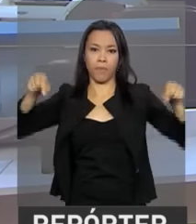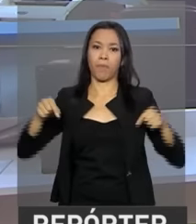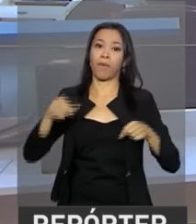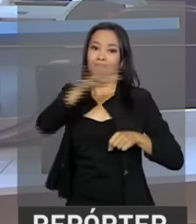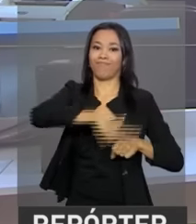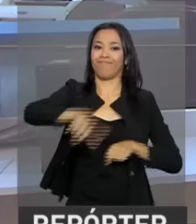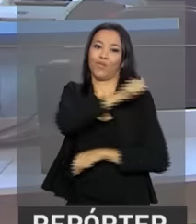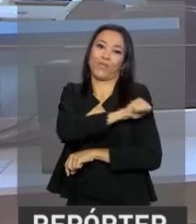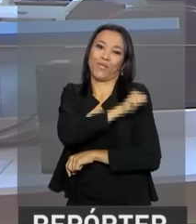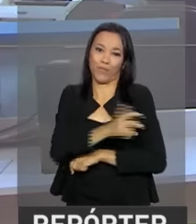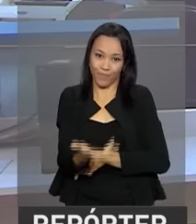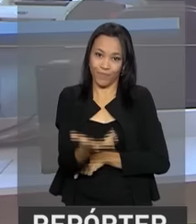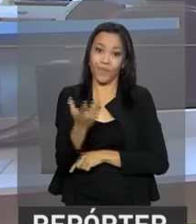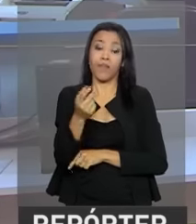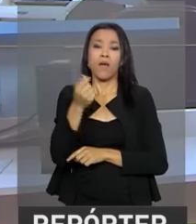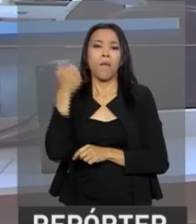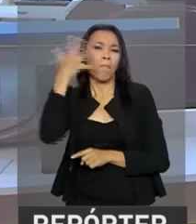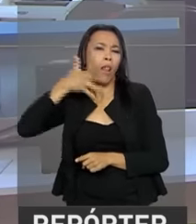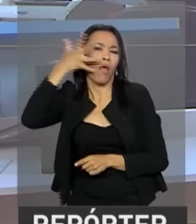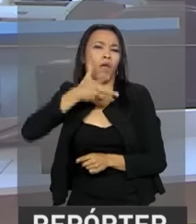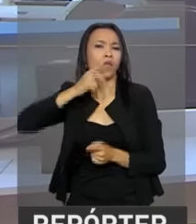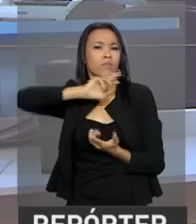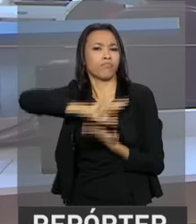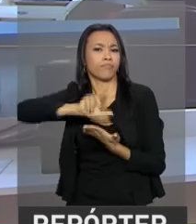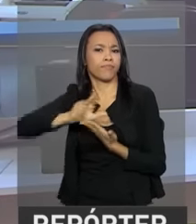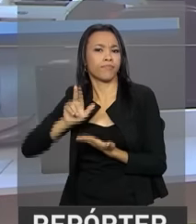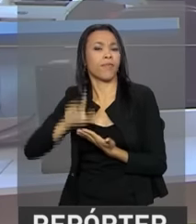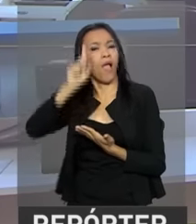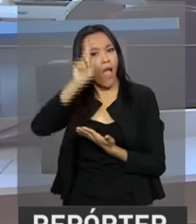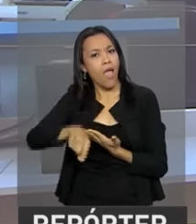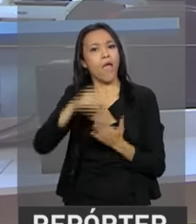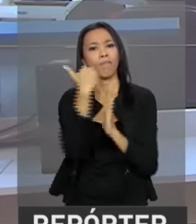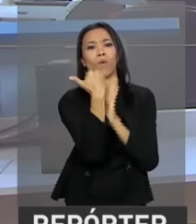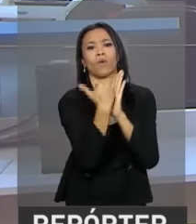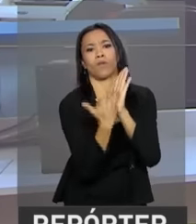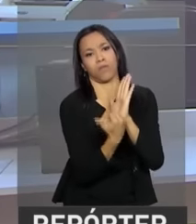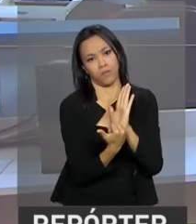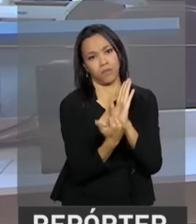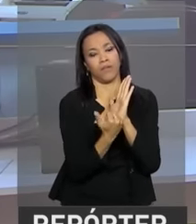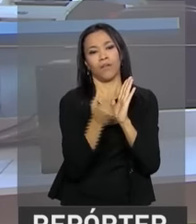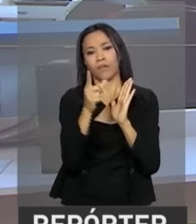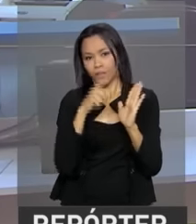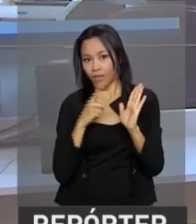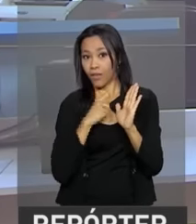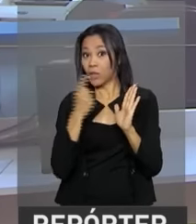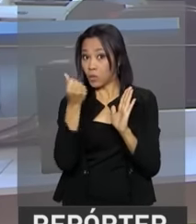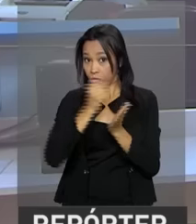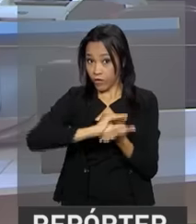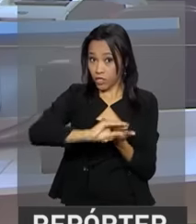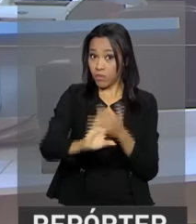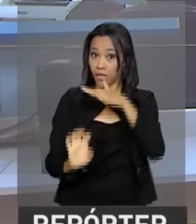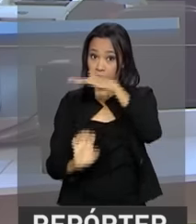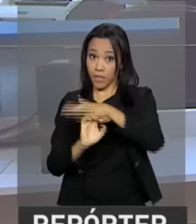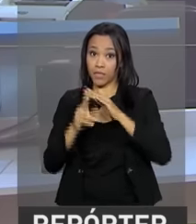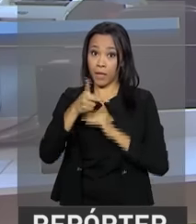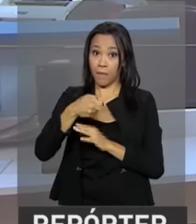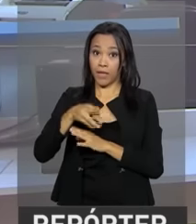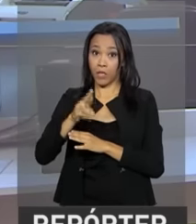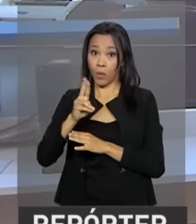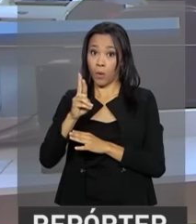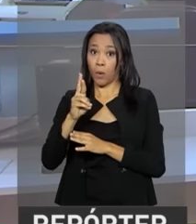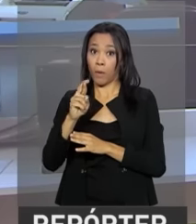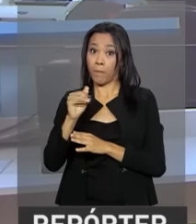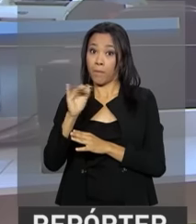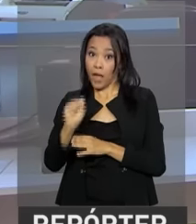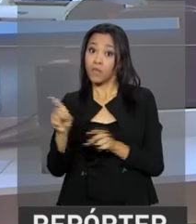maravilhosa palestras e workshops fazem parte da programação que conta com investimentos da Petrobras e o apoio